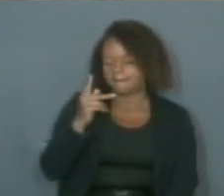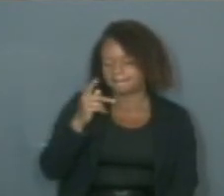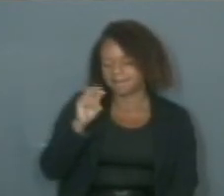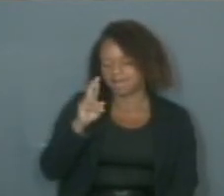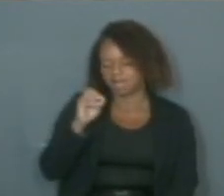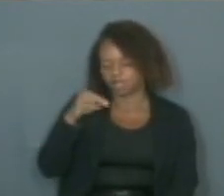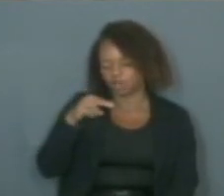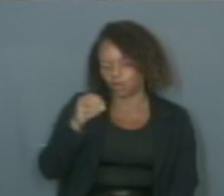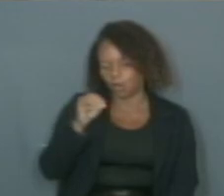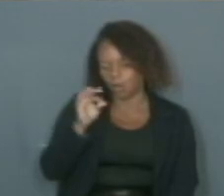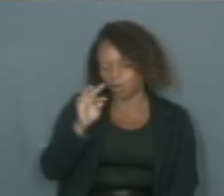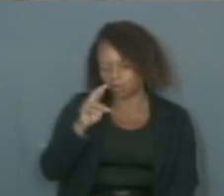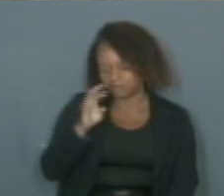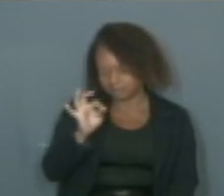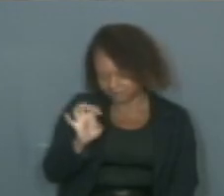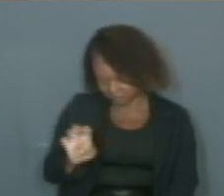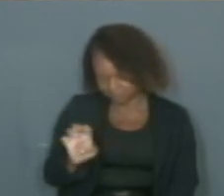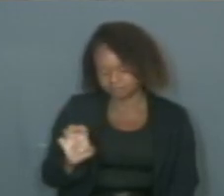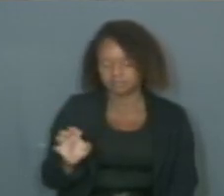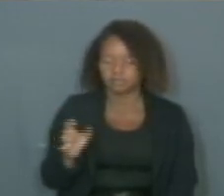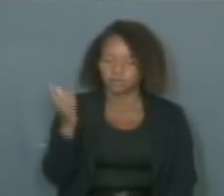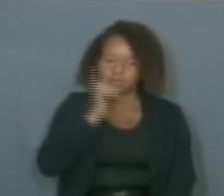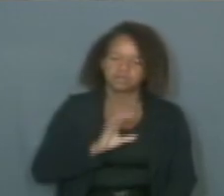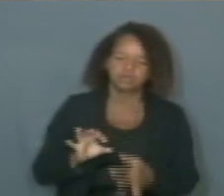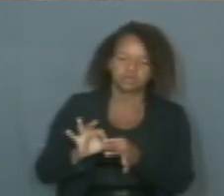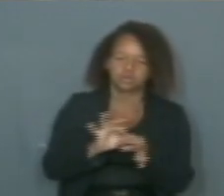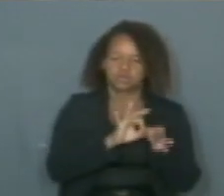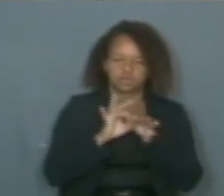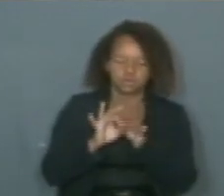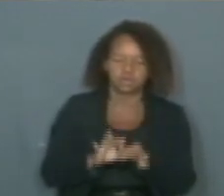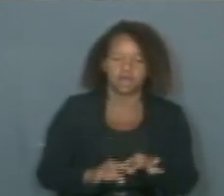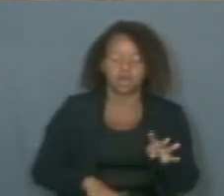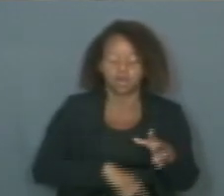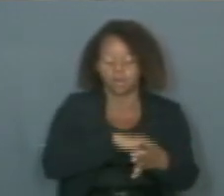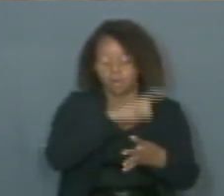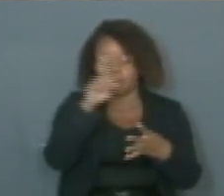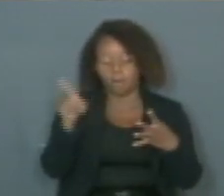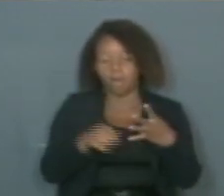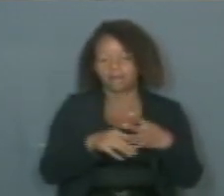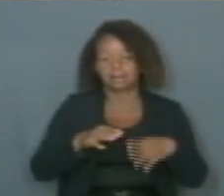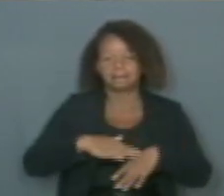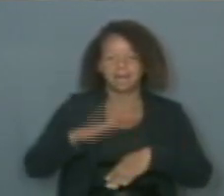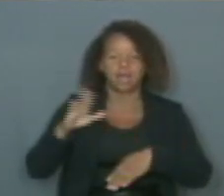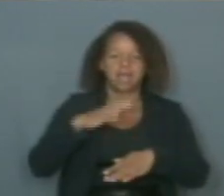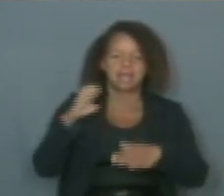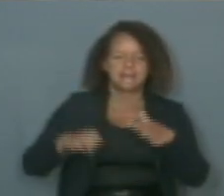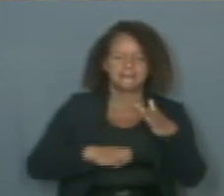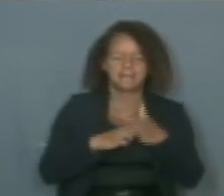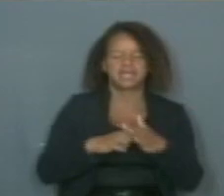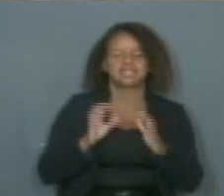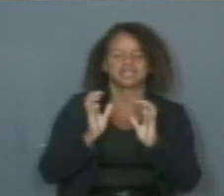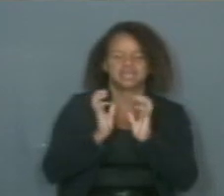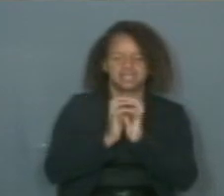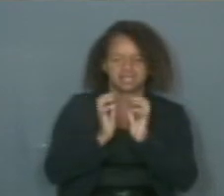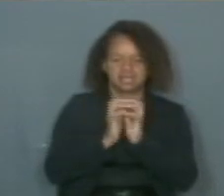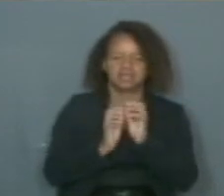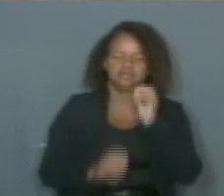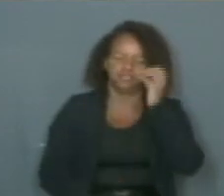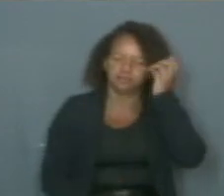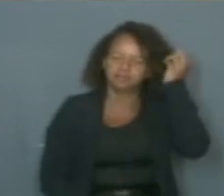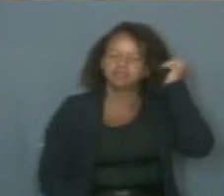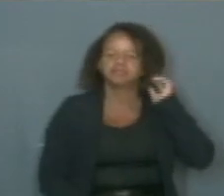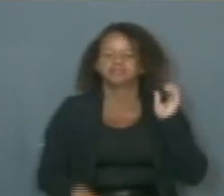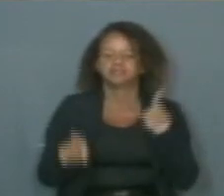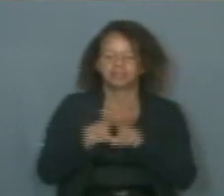a gente conseguiu se unir e se tornar a quarta maior empresa da cidade do Recife.